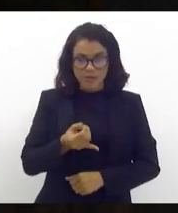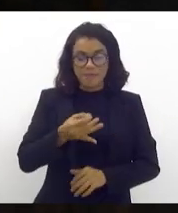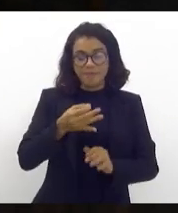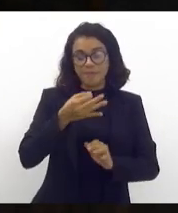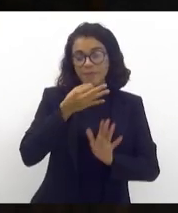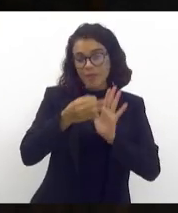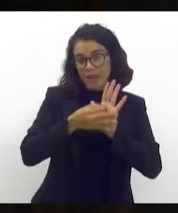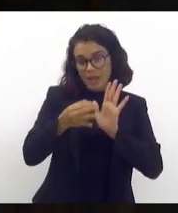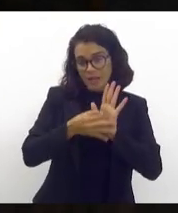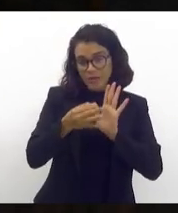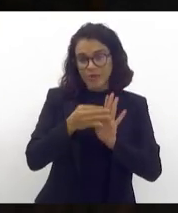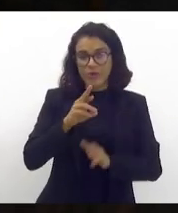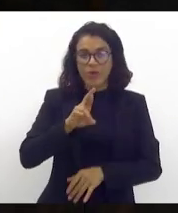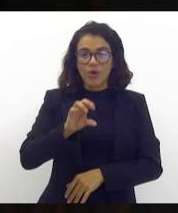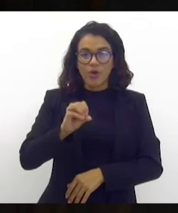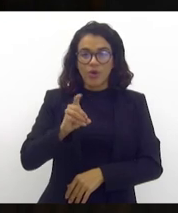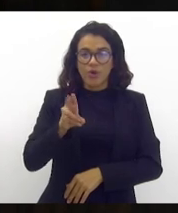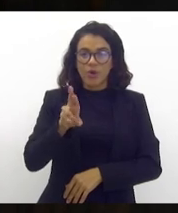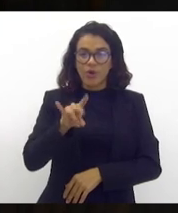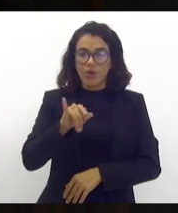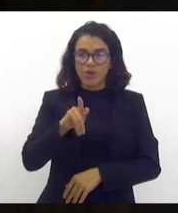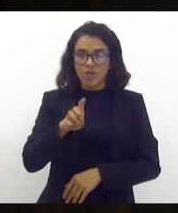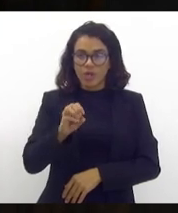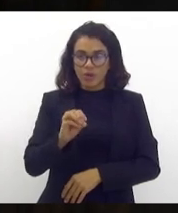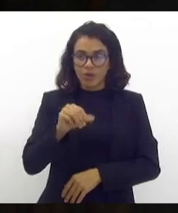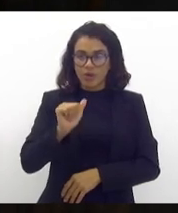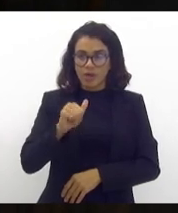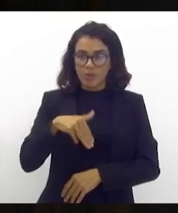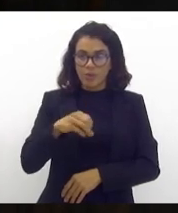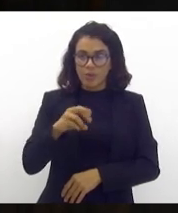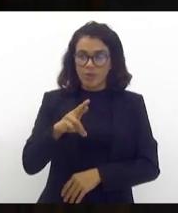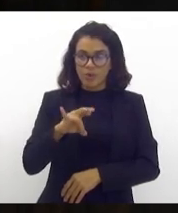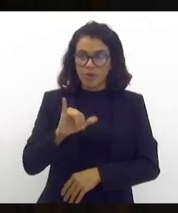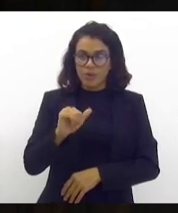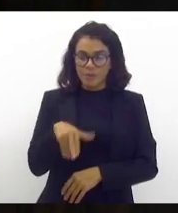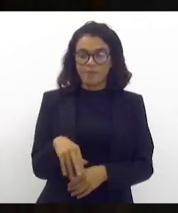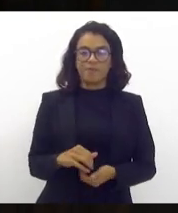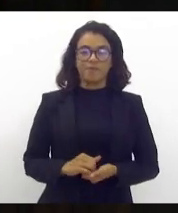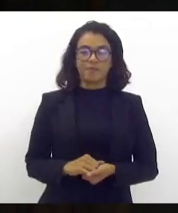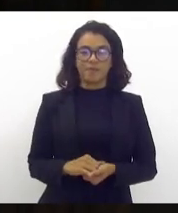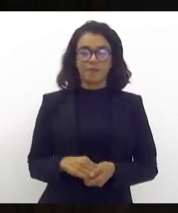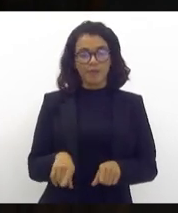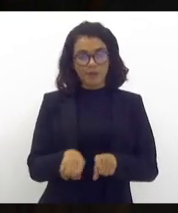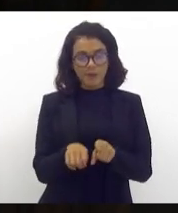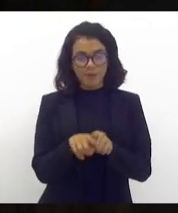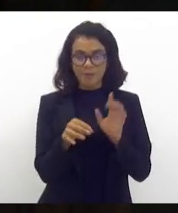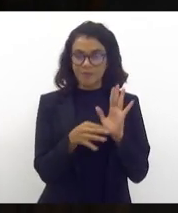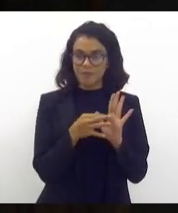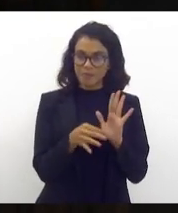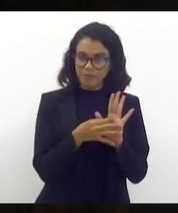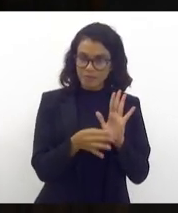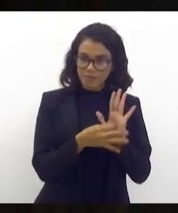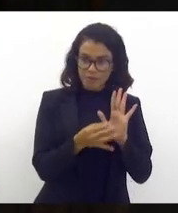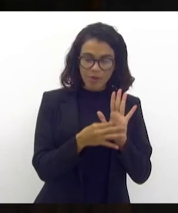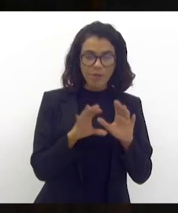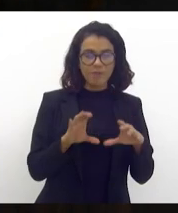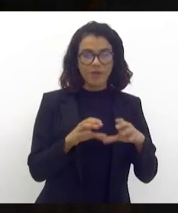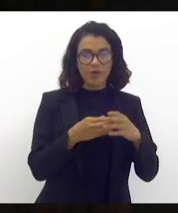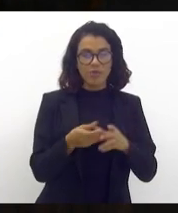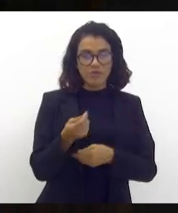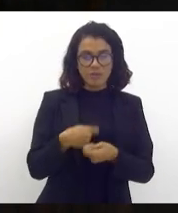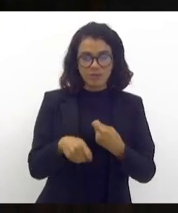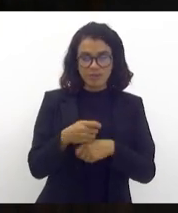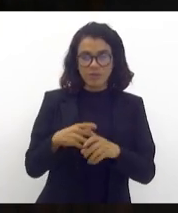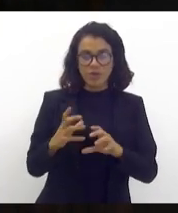Relatores, deputados Rodrigo Amorim, Marta Rocha, Anderson Moraes. Pendendo de parecer, da Comissão de